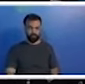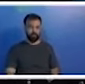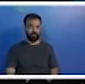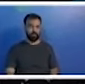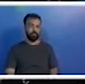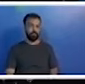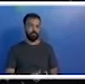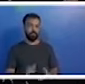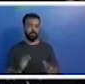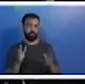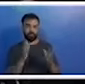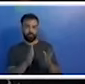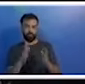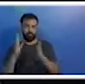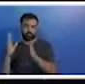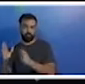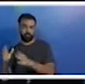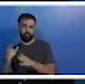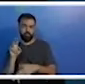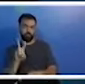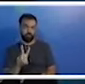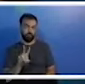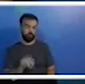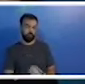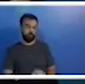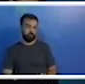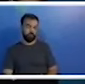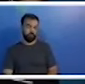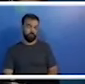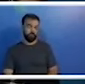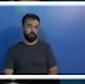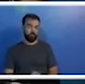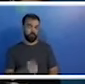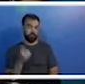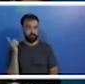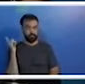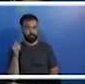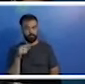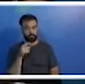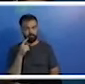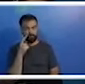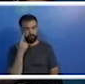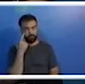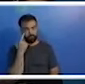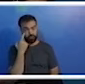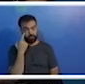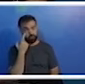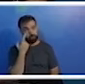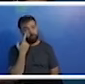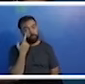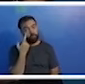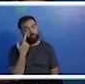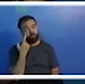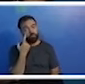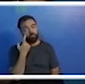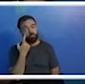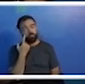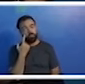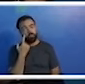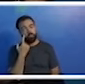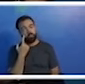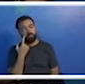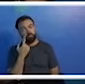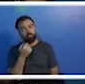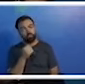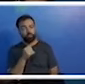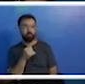duas partes essa palavra tem muito bem e qual é a próxima palavra Qual é a próxima expressão de